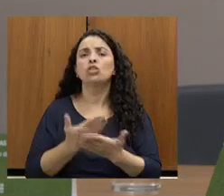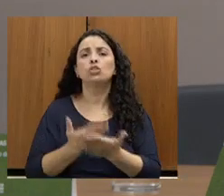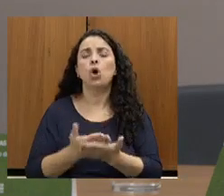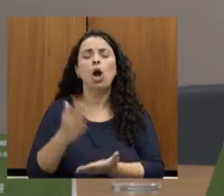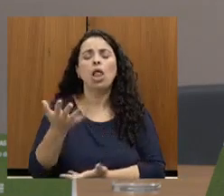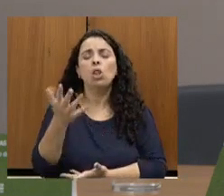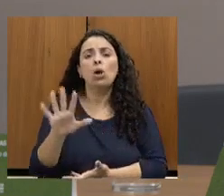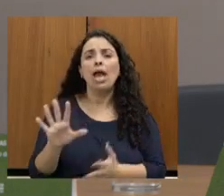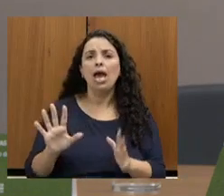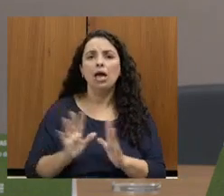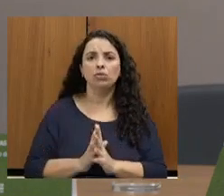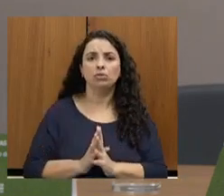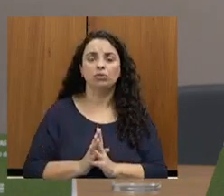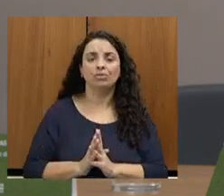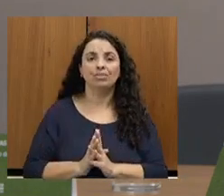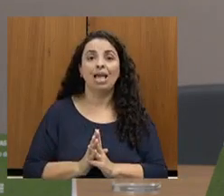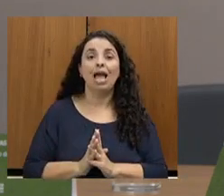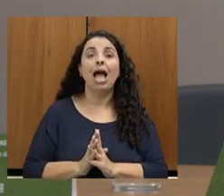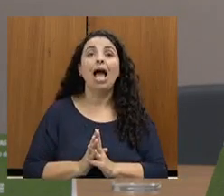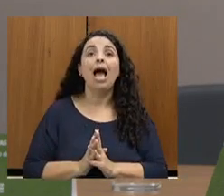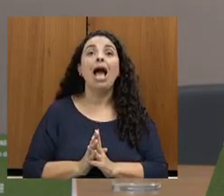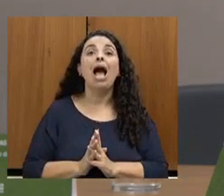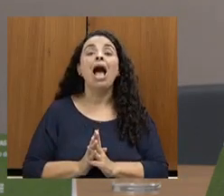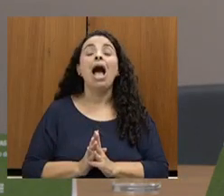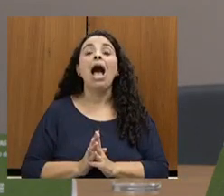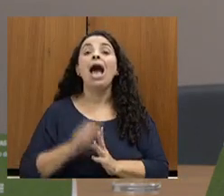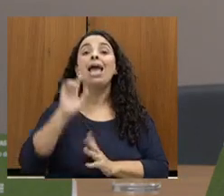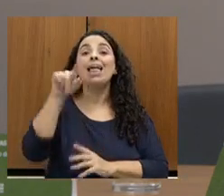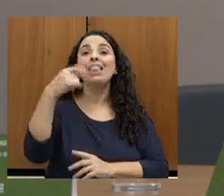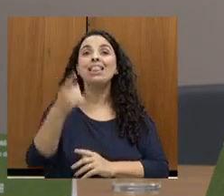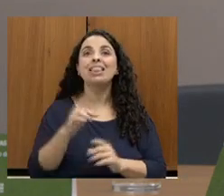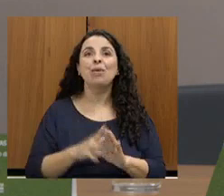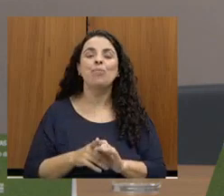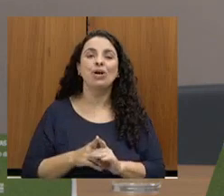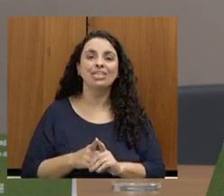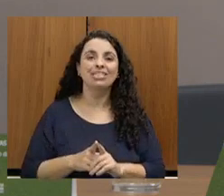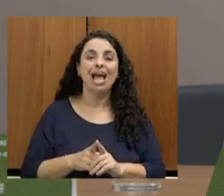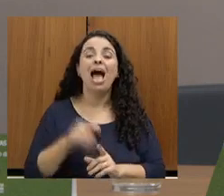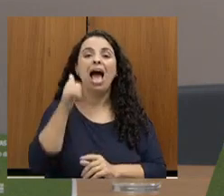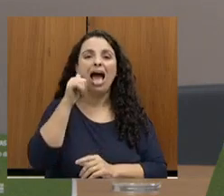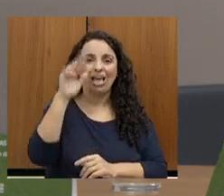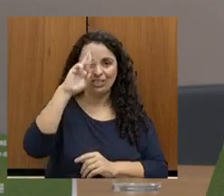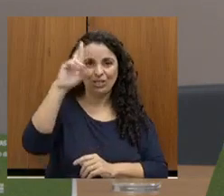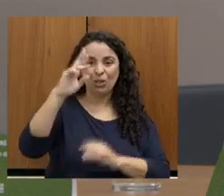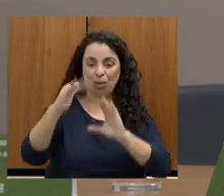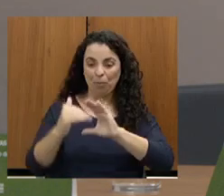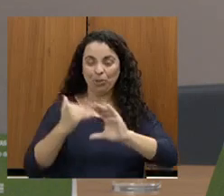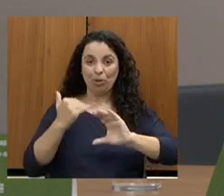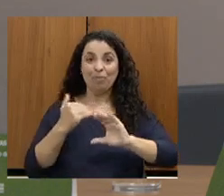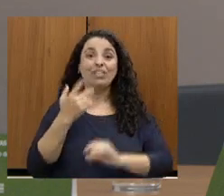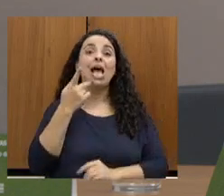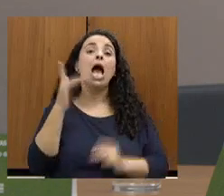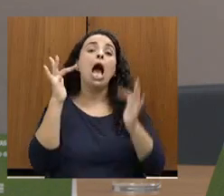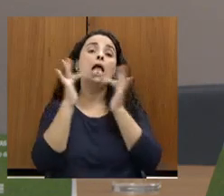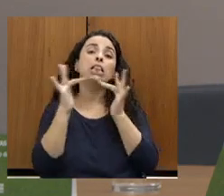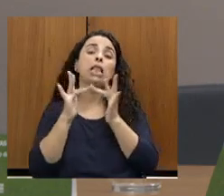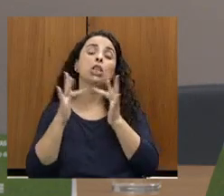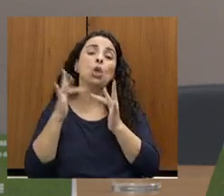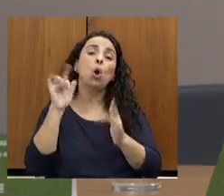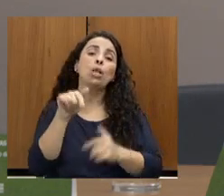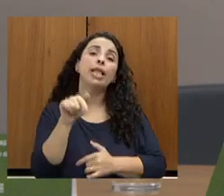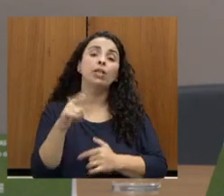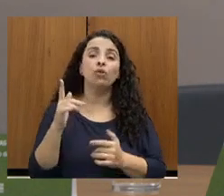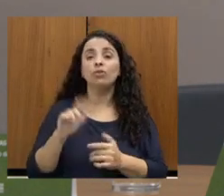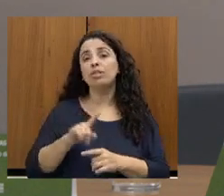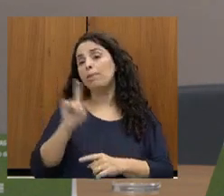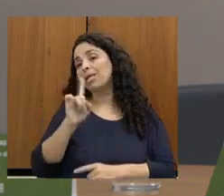bem frio, falando o Diva, tentamos contato telefônico sem sucesso. Mentira, quero que prove. Olhei meu celular inteiro, fiquei com ele grudado,